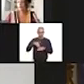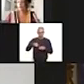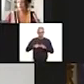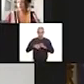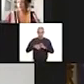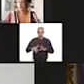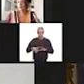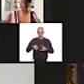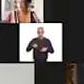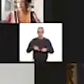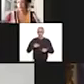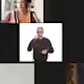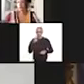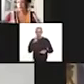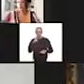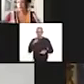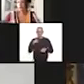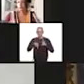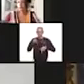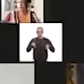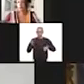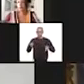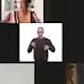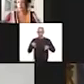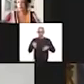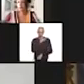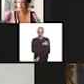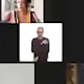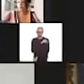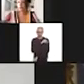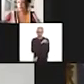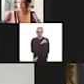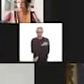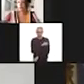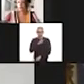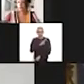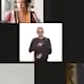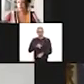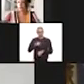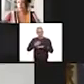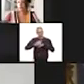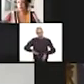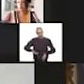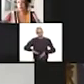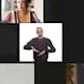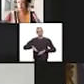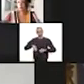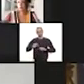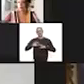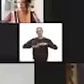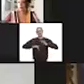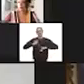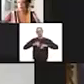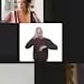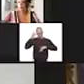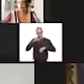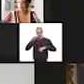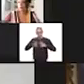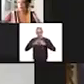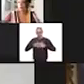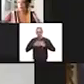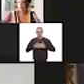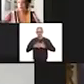população fluminense e a gente vai vencer e derrubar quem quer que seja que esteja obstaculizando esse projeto entrar em vigor. Obrigado,